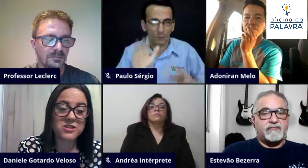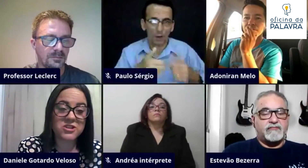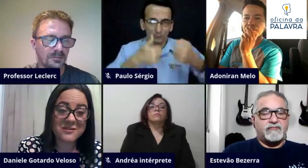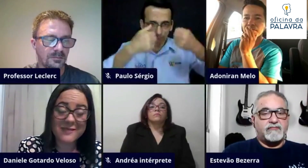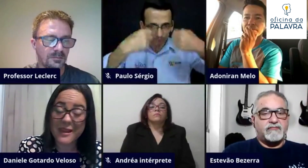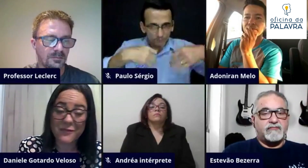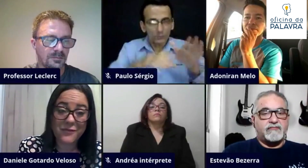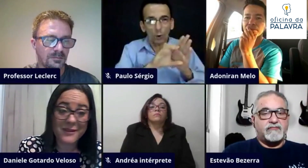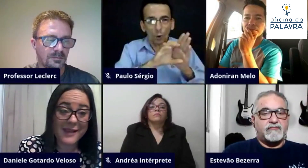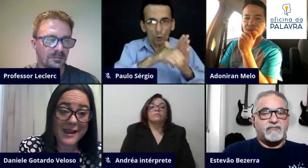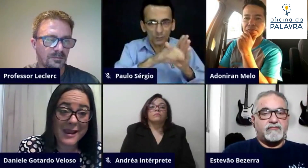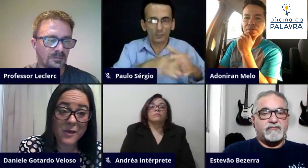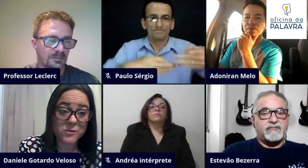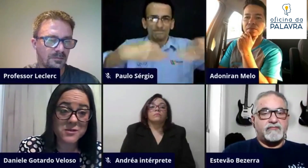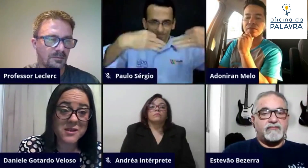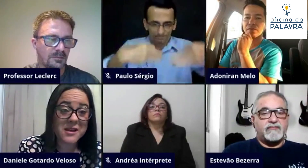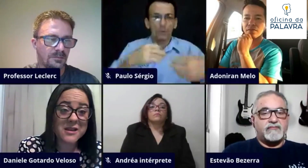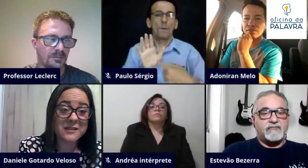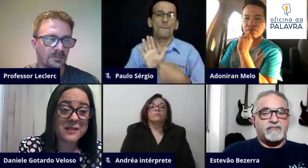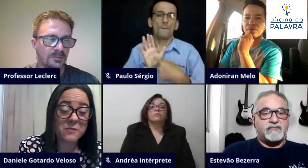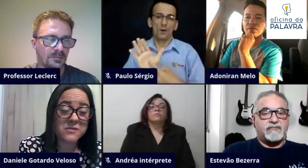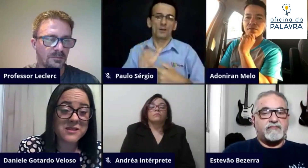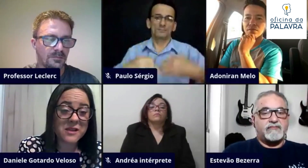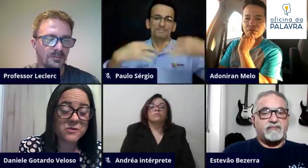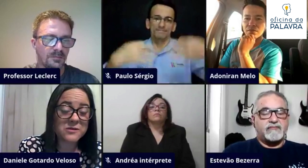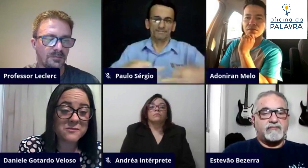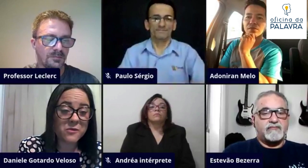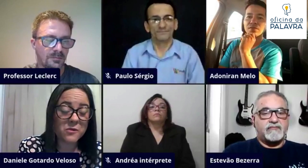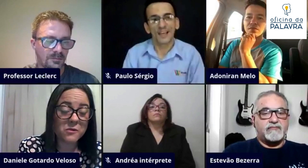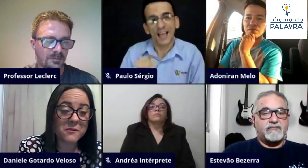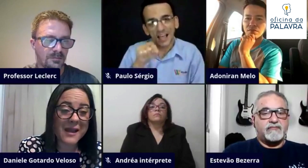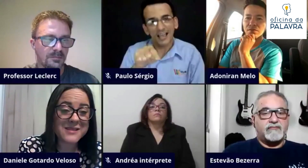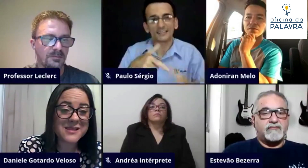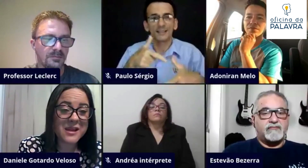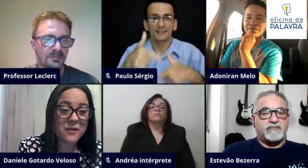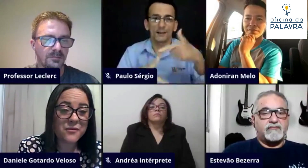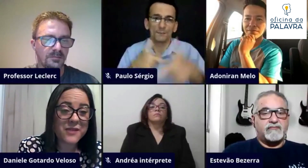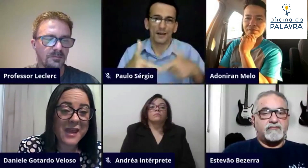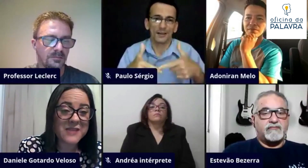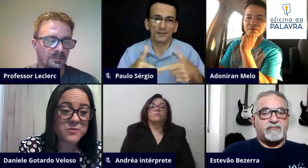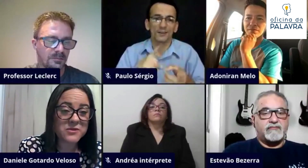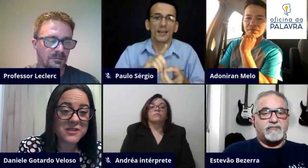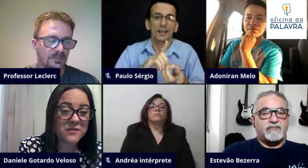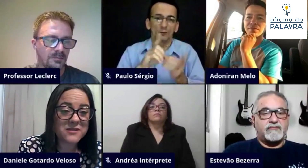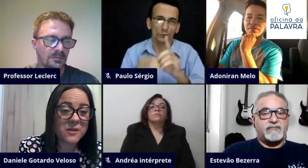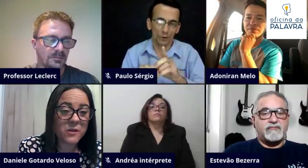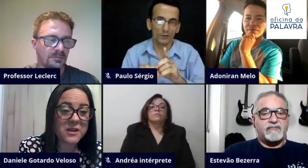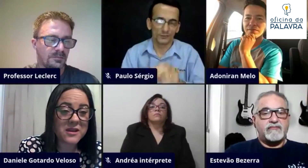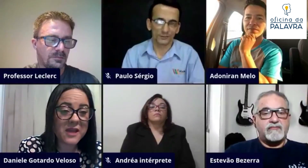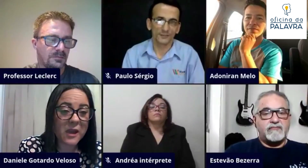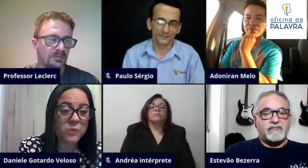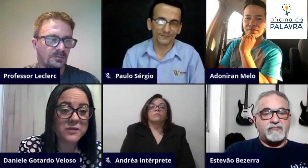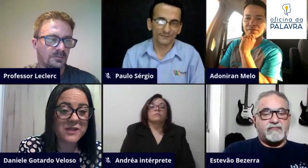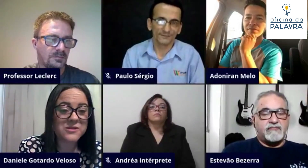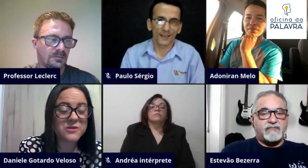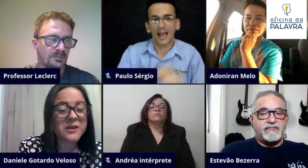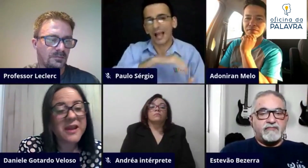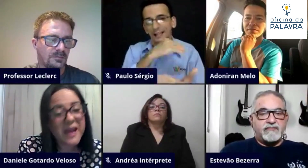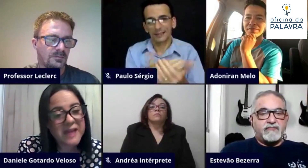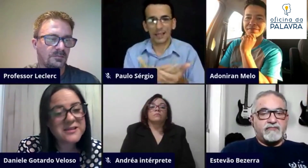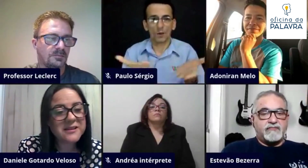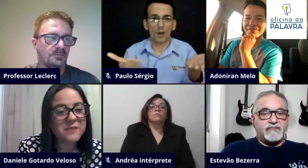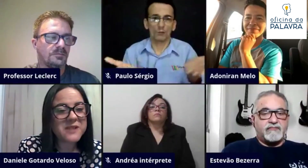corretamente. A gente evita erros, tentamos ser o mais fiéis possíveis ao que é o